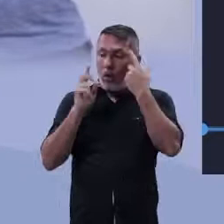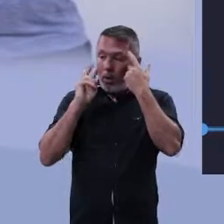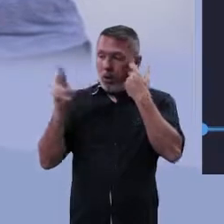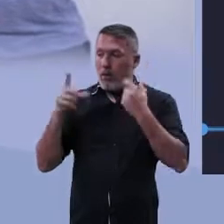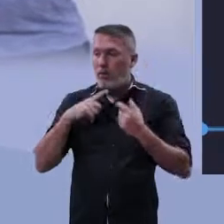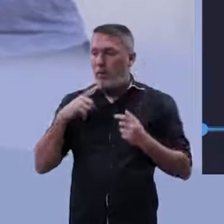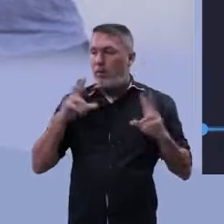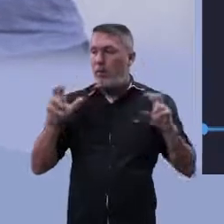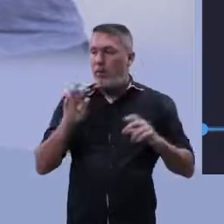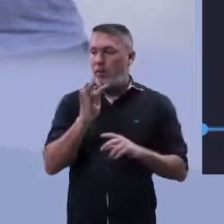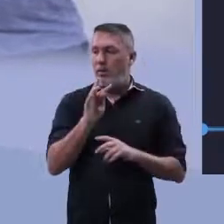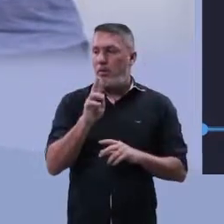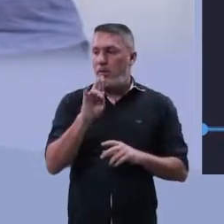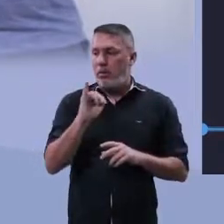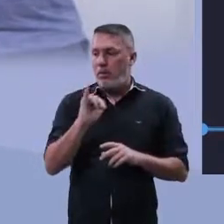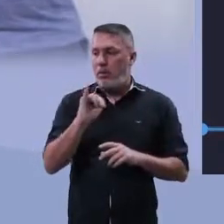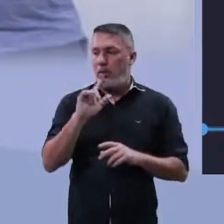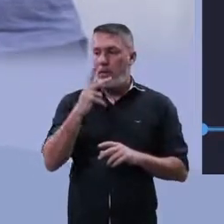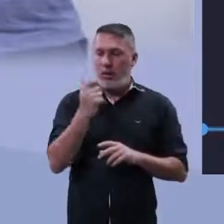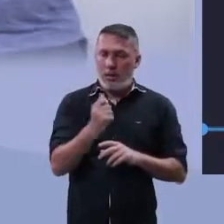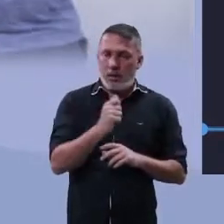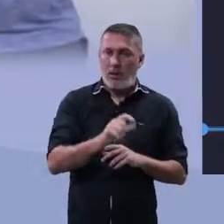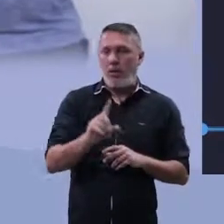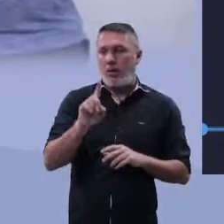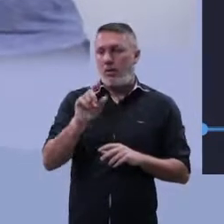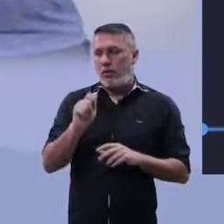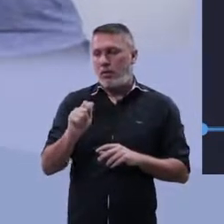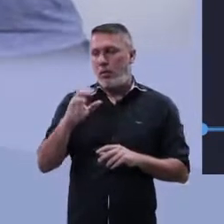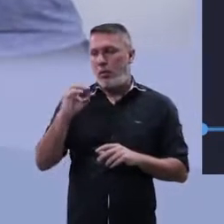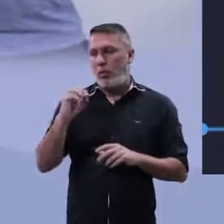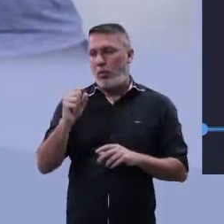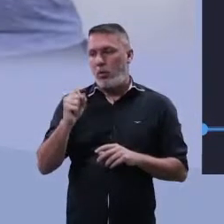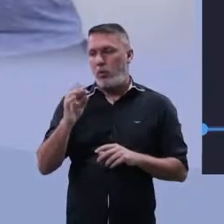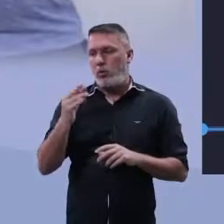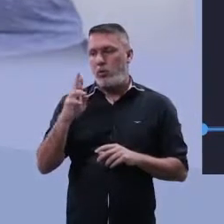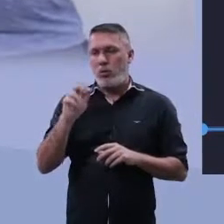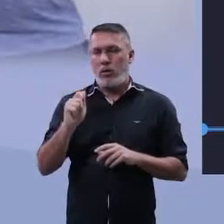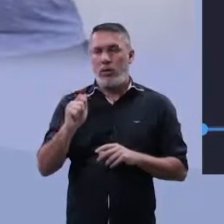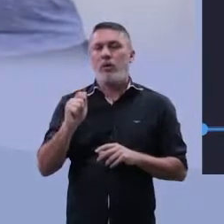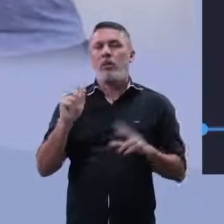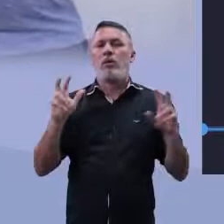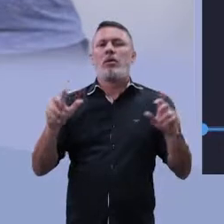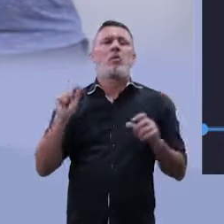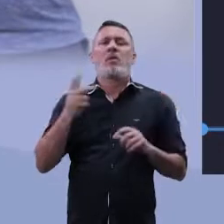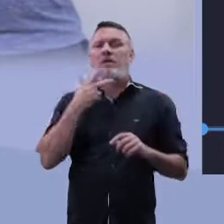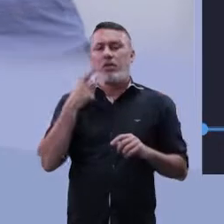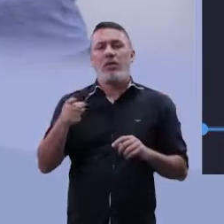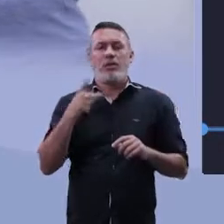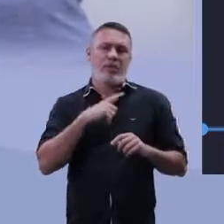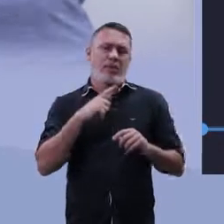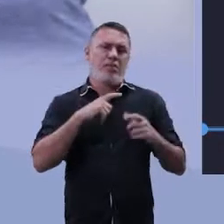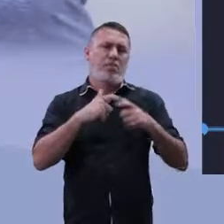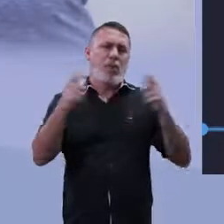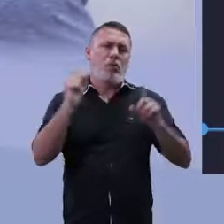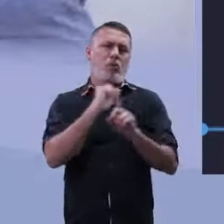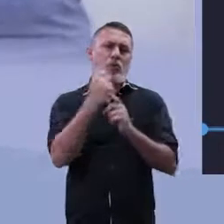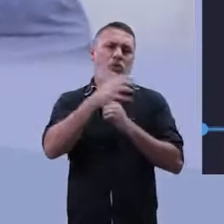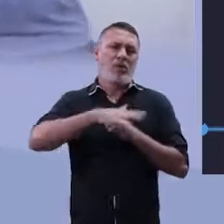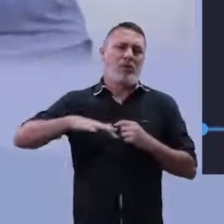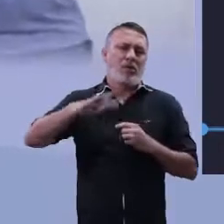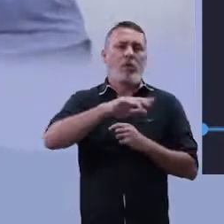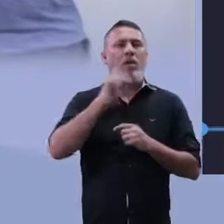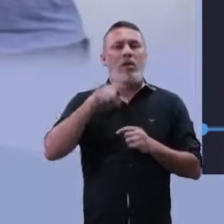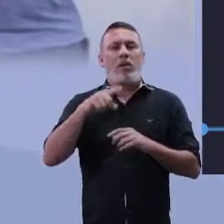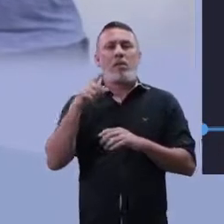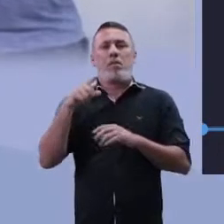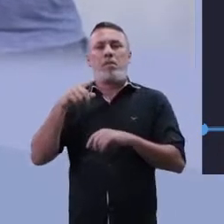ó, a trilha da costura. O que ele fala assim? Assim sendo, este é o quadro social que se encontra a maioria da